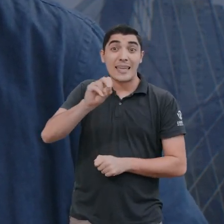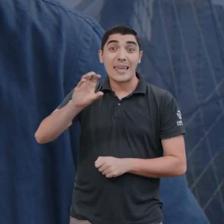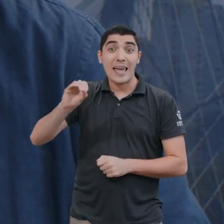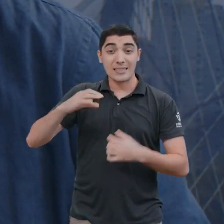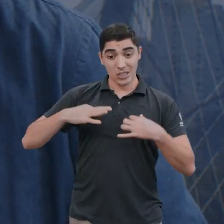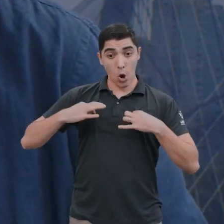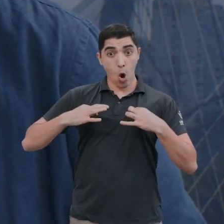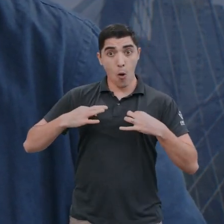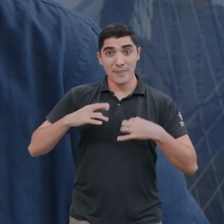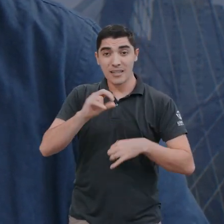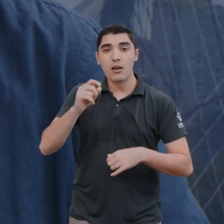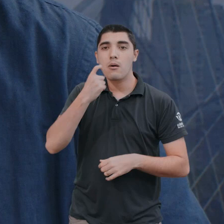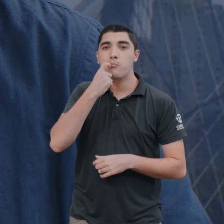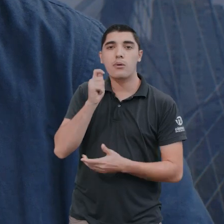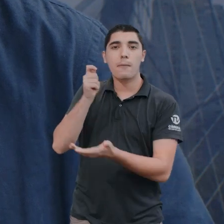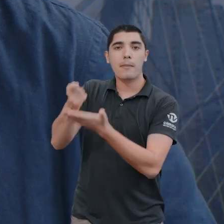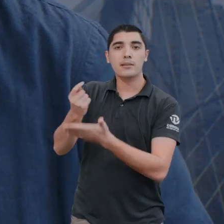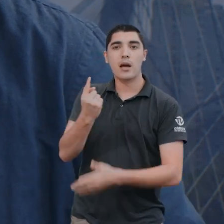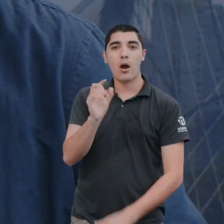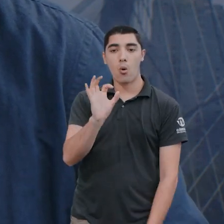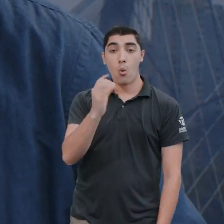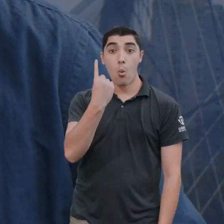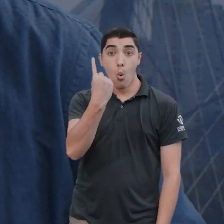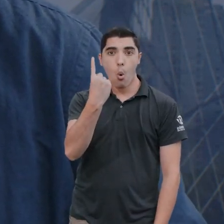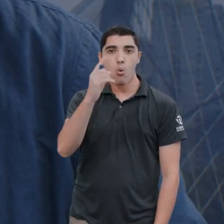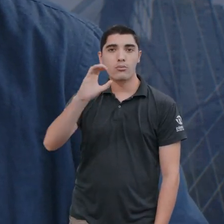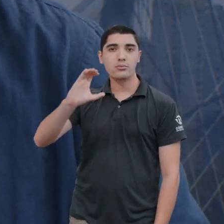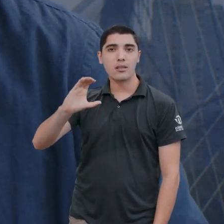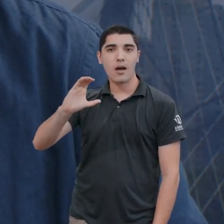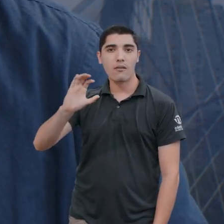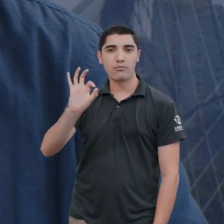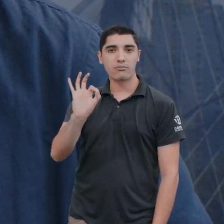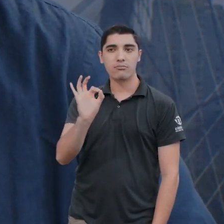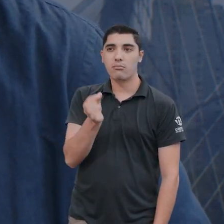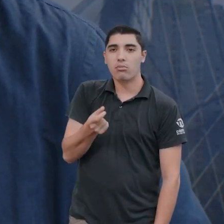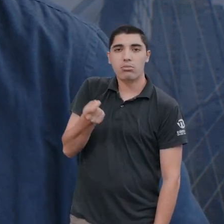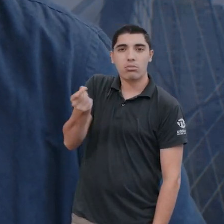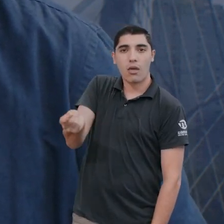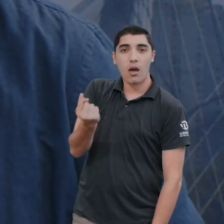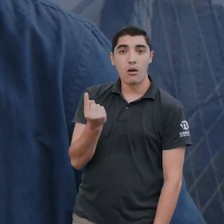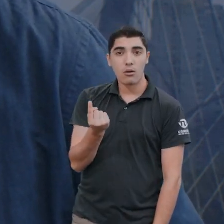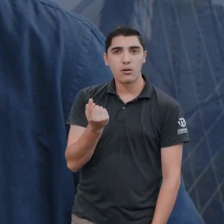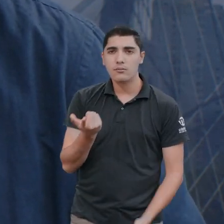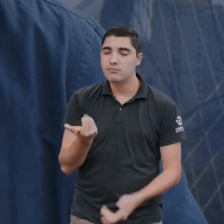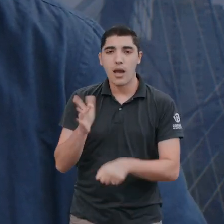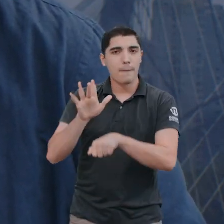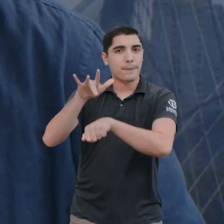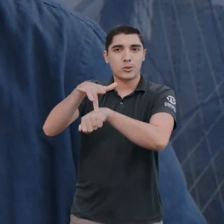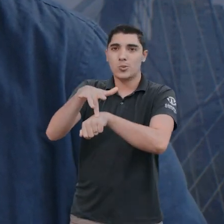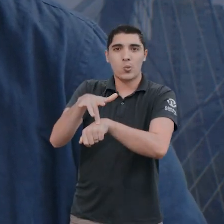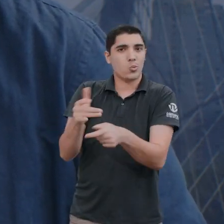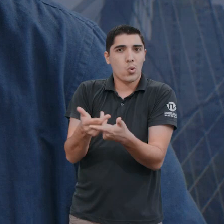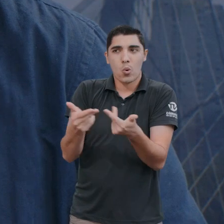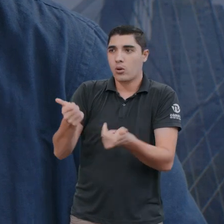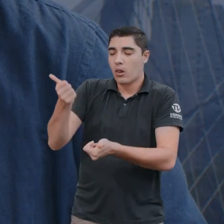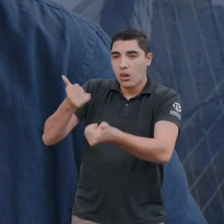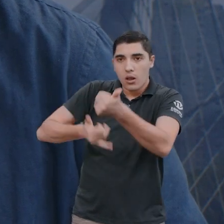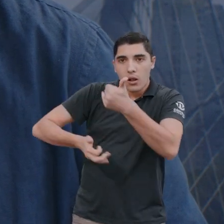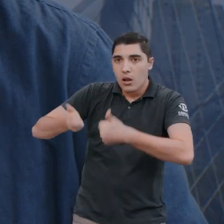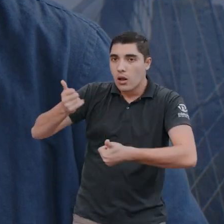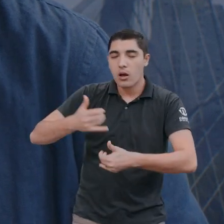roupa por dia, né? Então, qual é o lucro dessa empresa? E coisas absurdas que eram